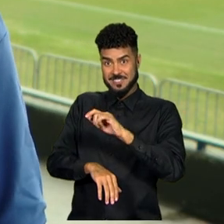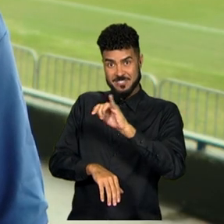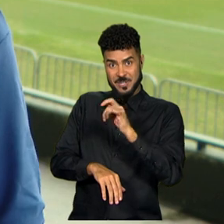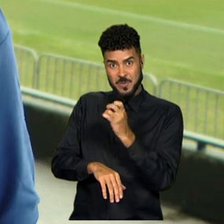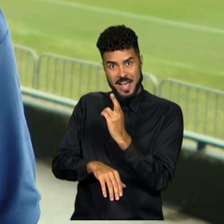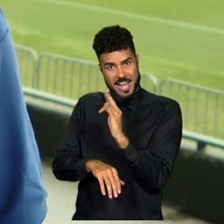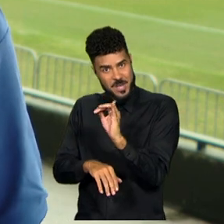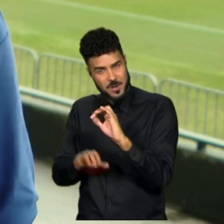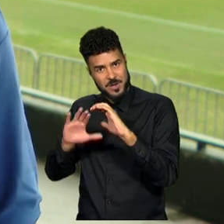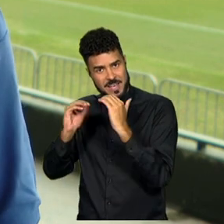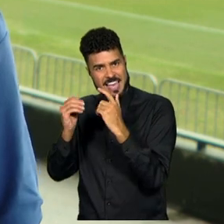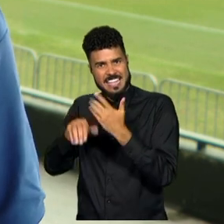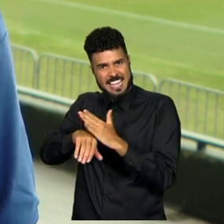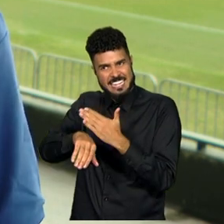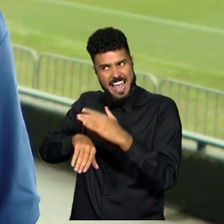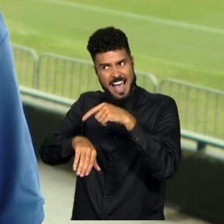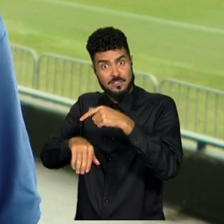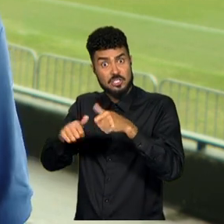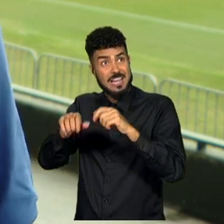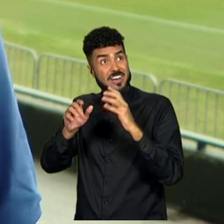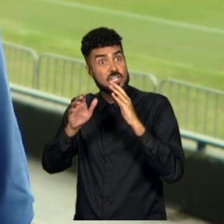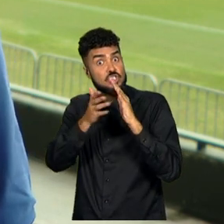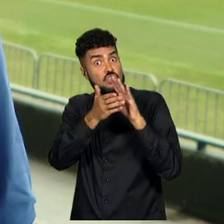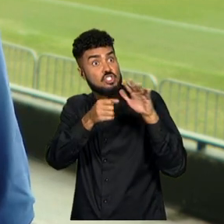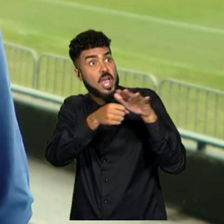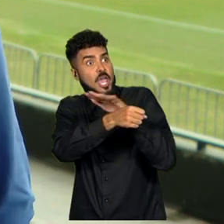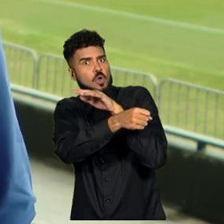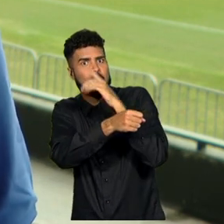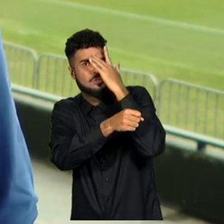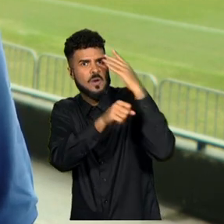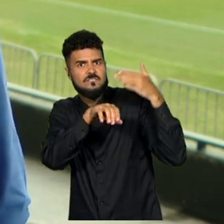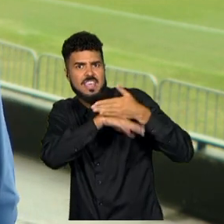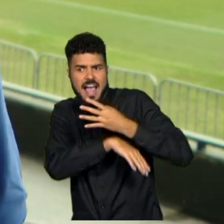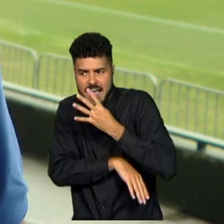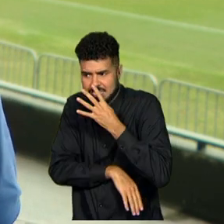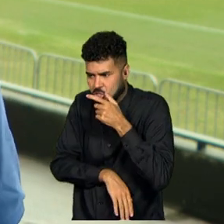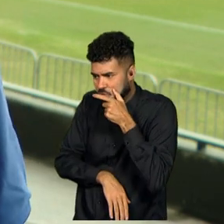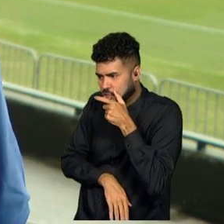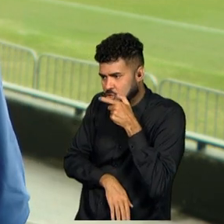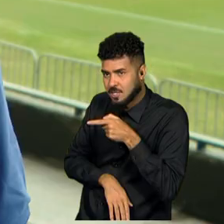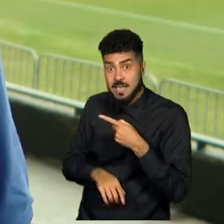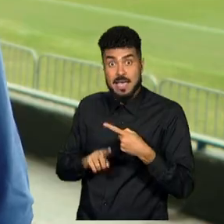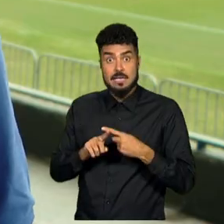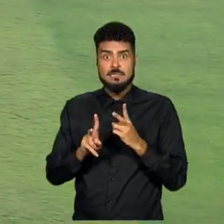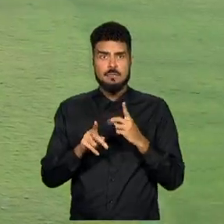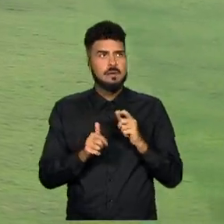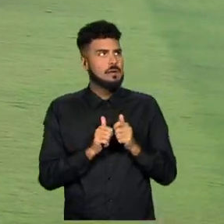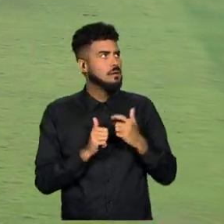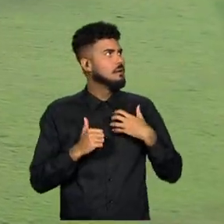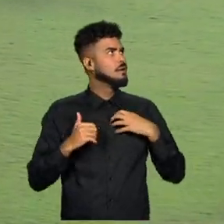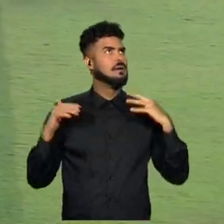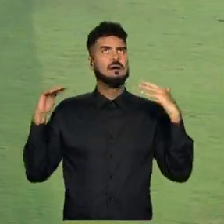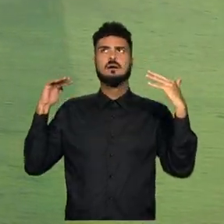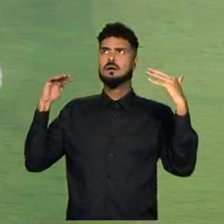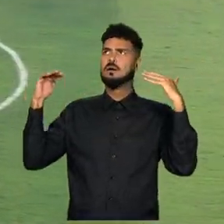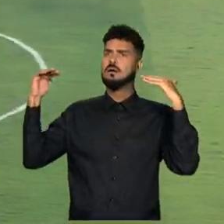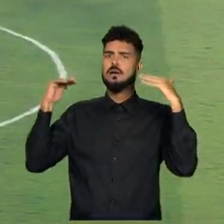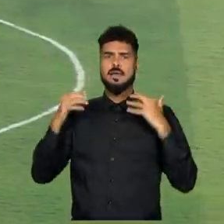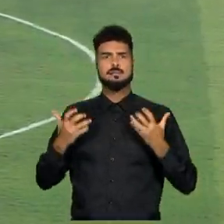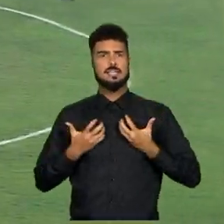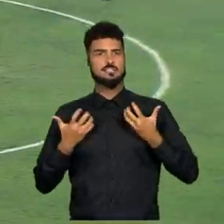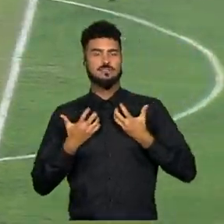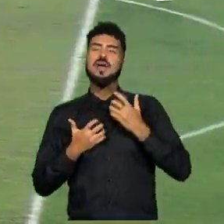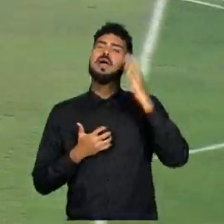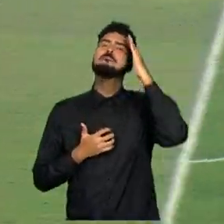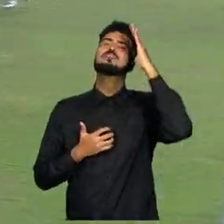estádio praticamente ficava sempre cheio nos treinamentos. E isso, de certa forma, é um incentivo para o jogador, né? Você imagina um jogo, um